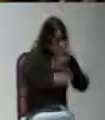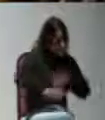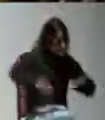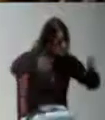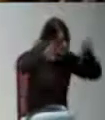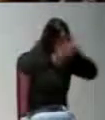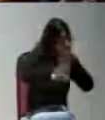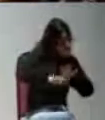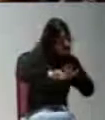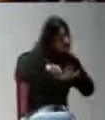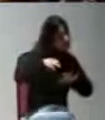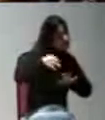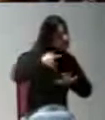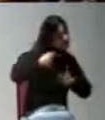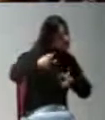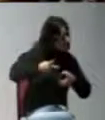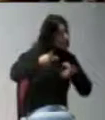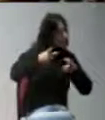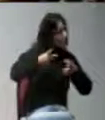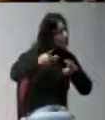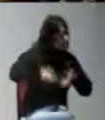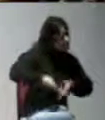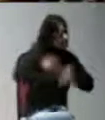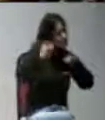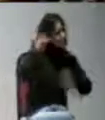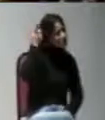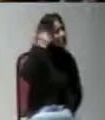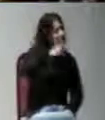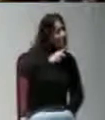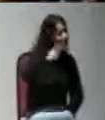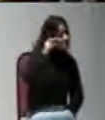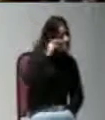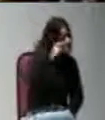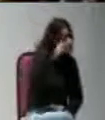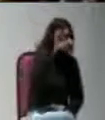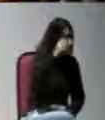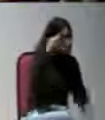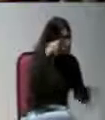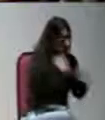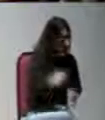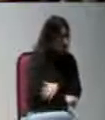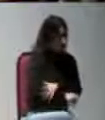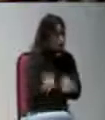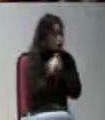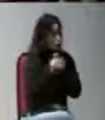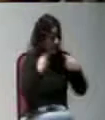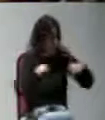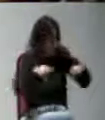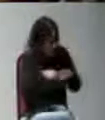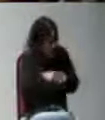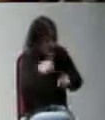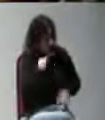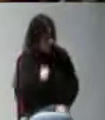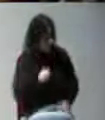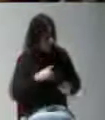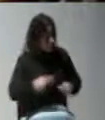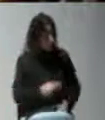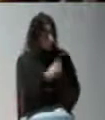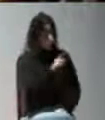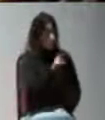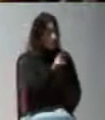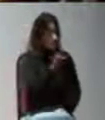percepção mais afinada da complexidade das demandas e dos desejos humanos. Butler